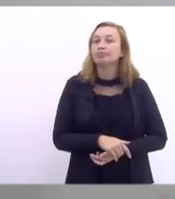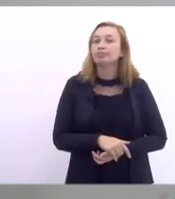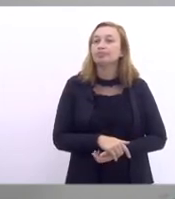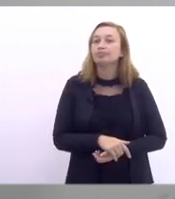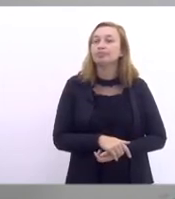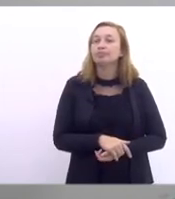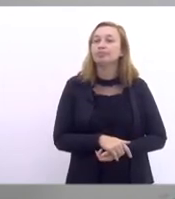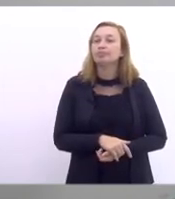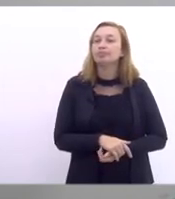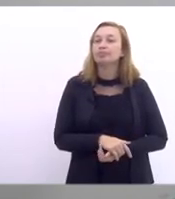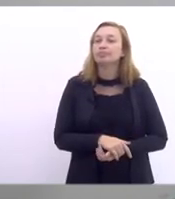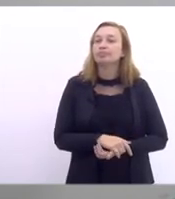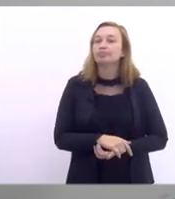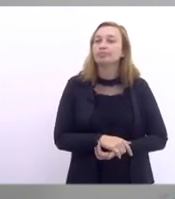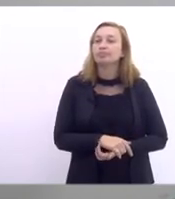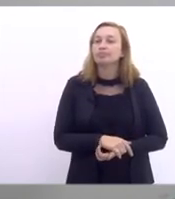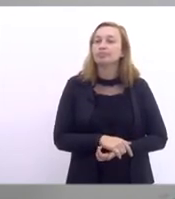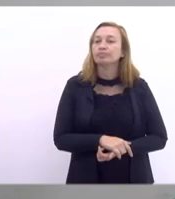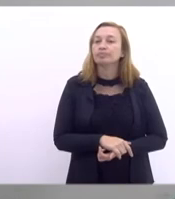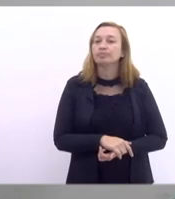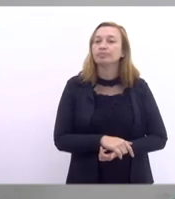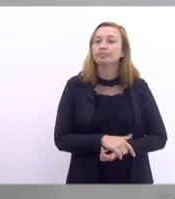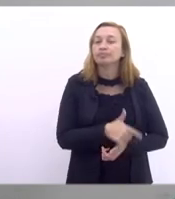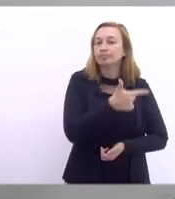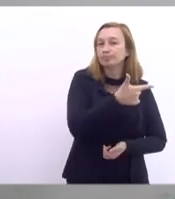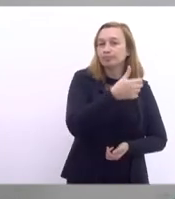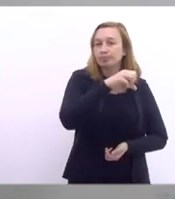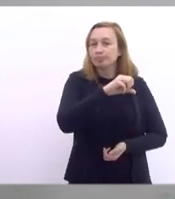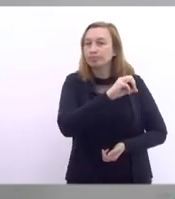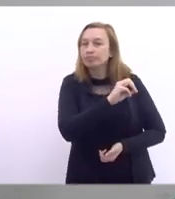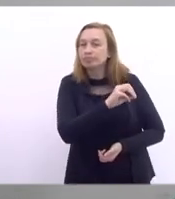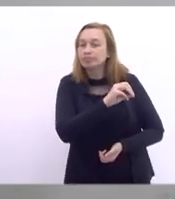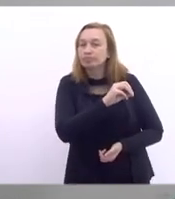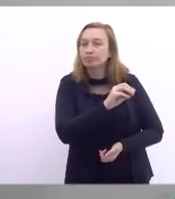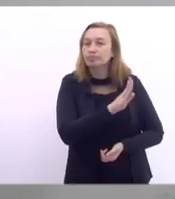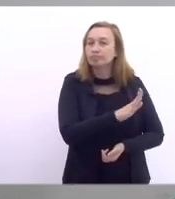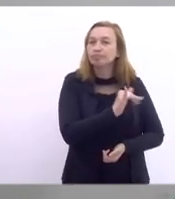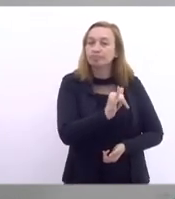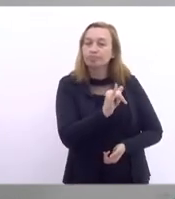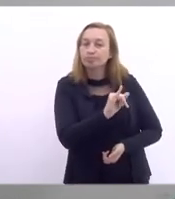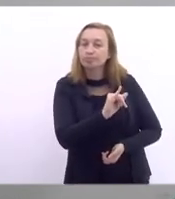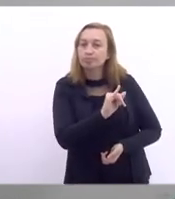aspectos tanto do 19 bilhões sintético